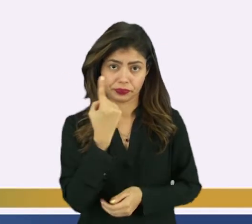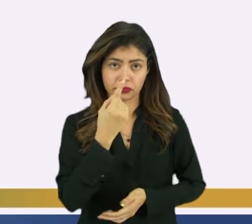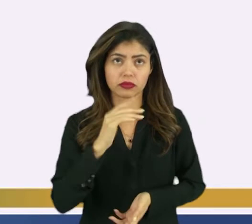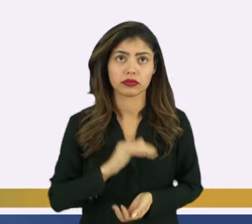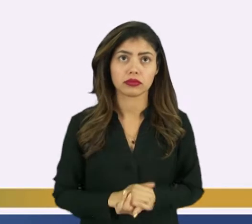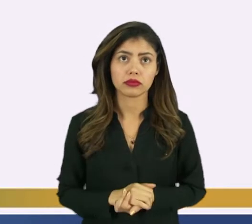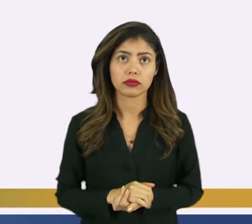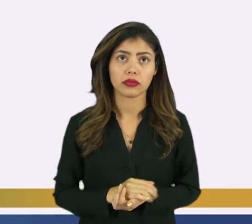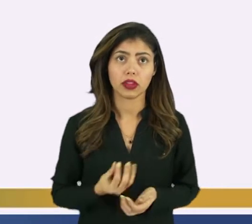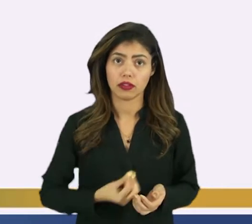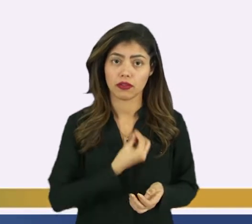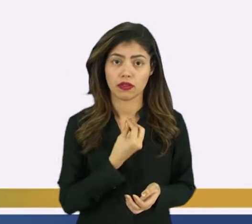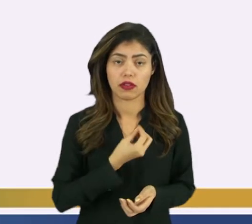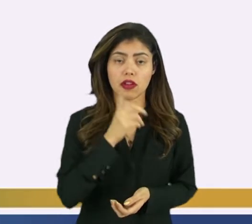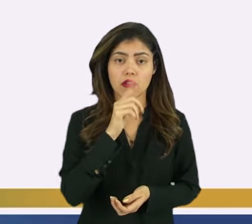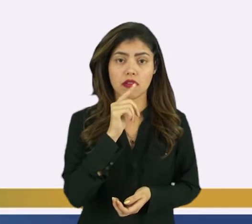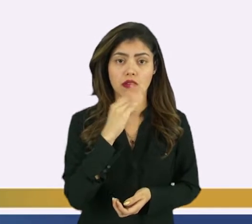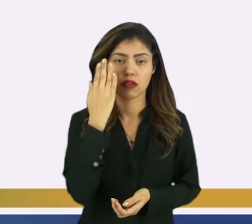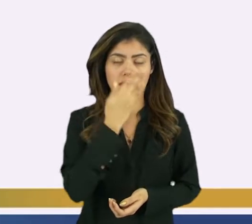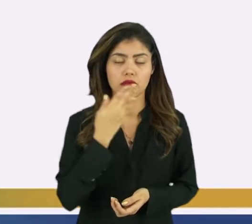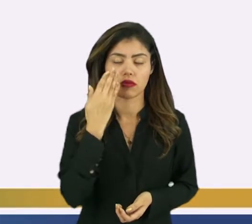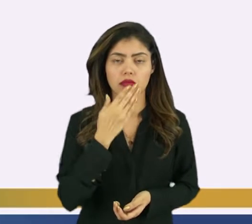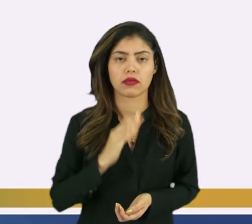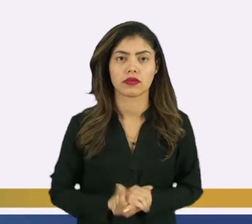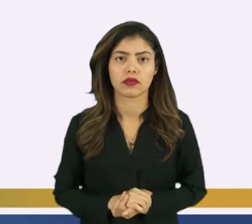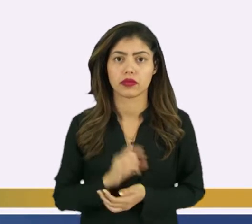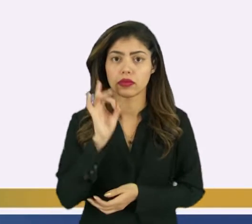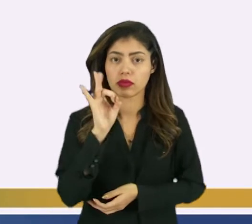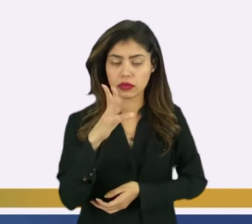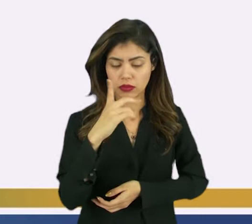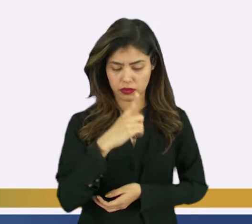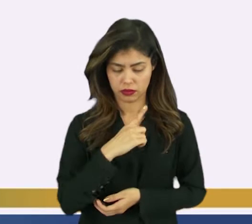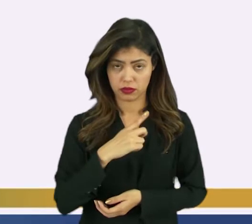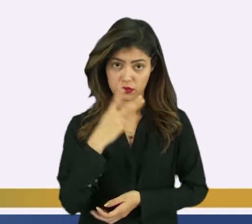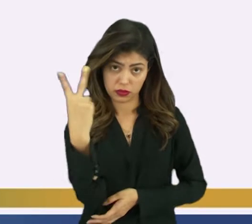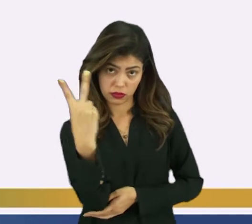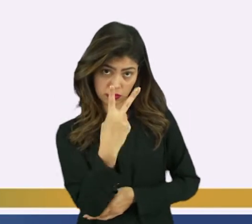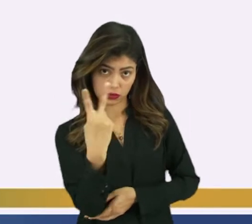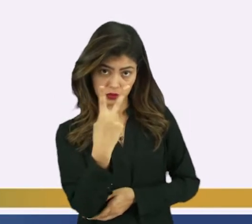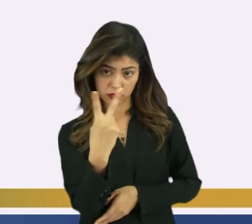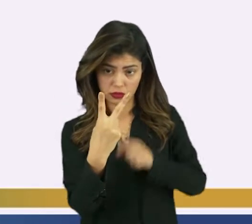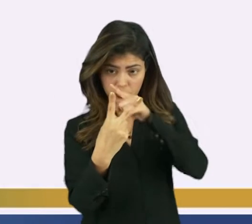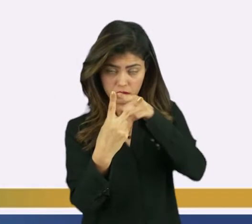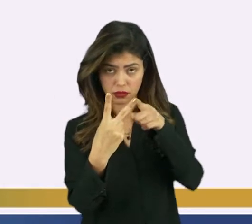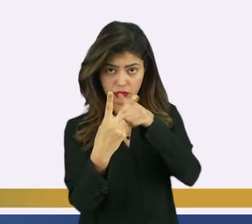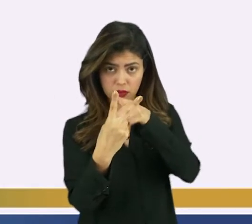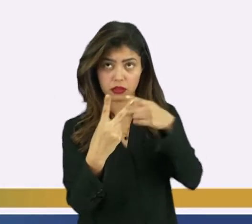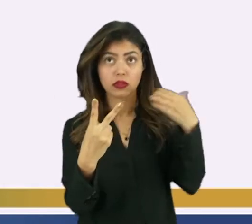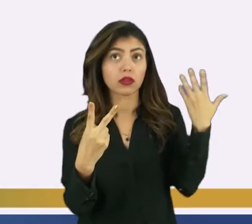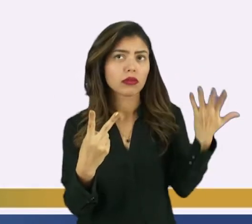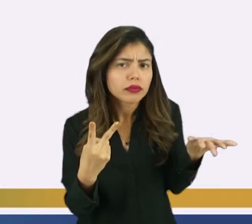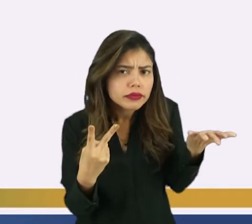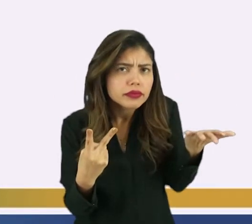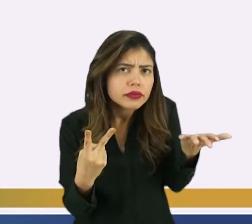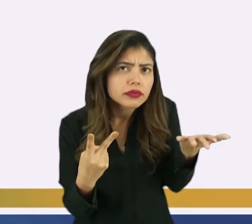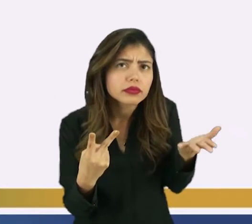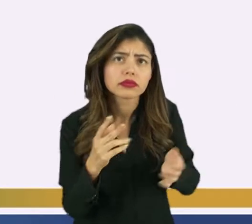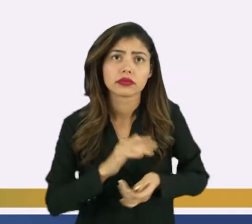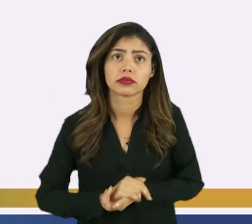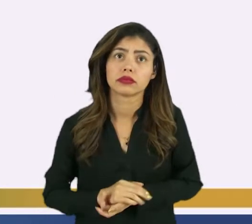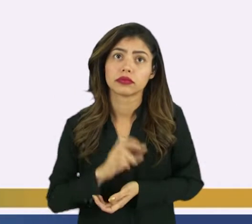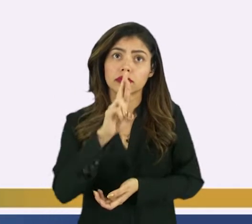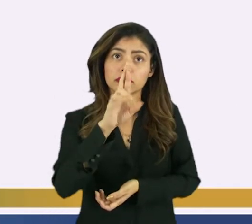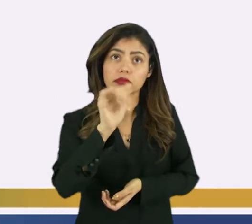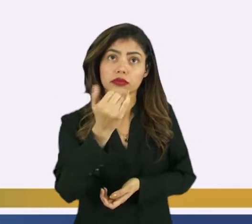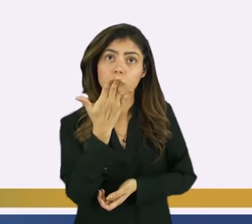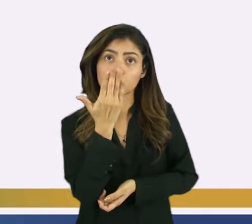Primeiro, que eles vivem em água doce, só que nós temos duas exceções, Quais são essas exceções?